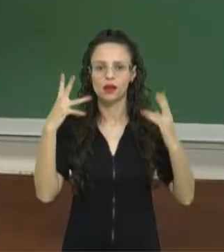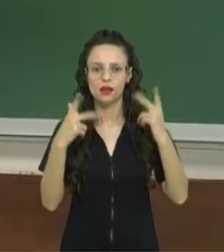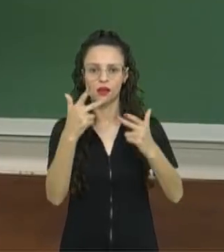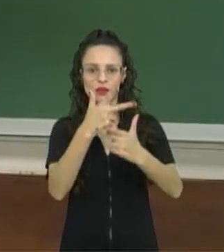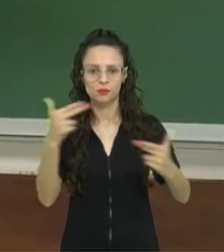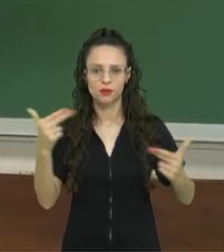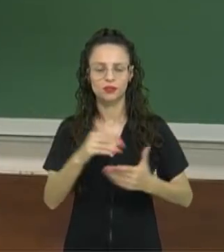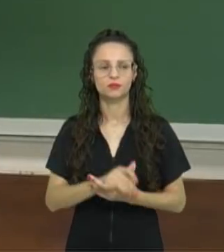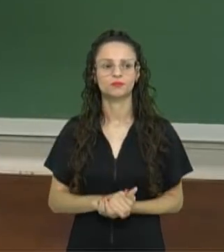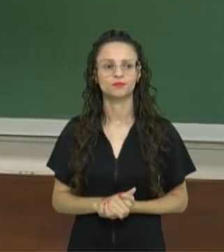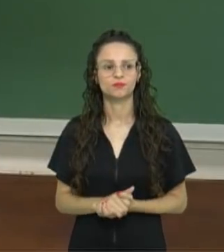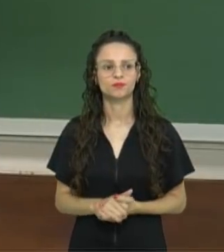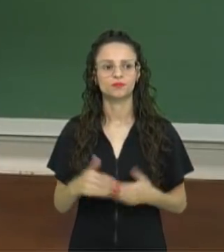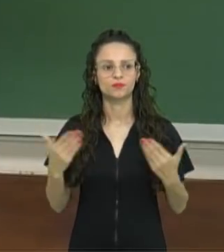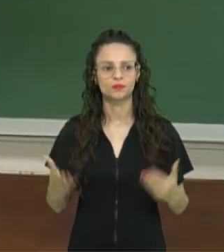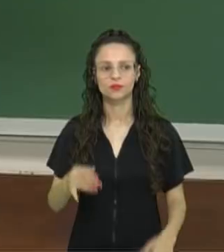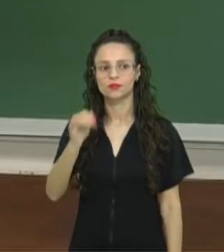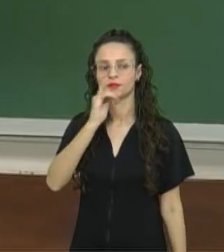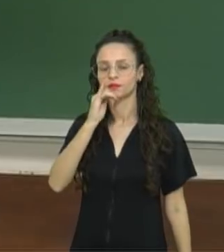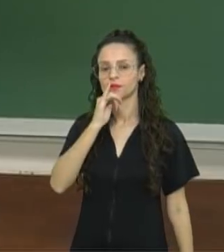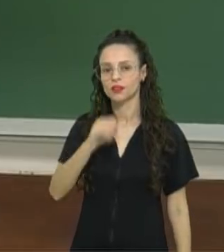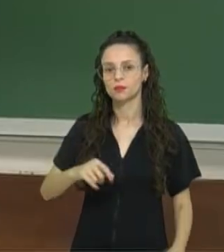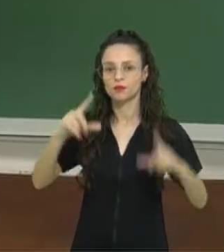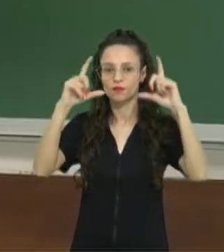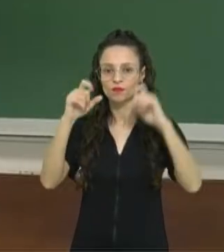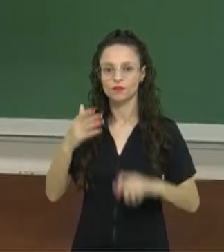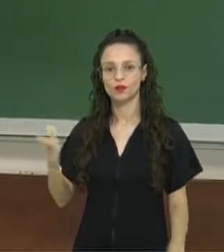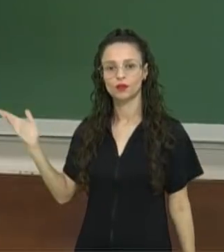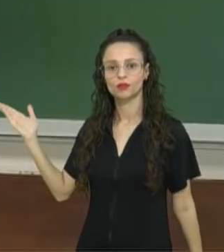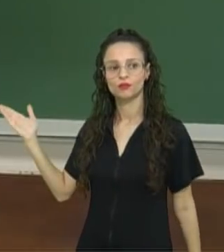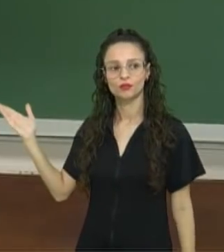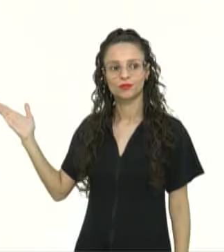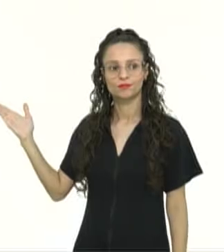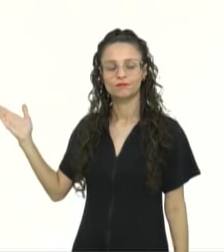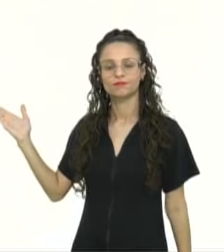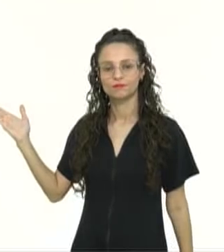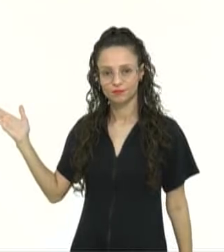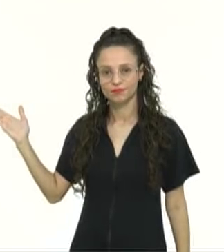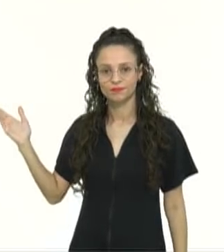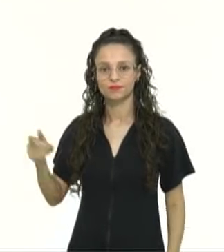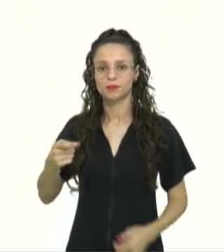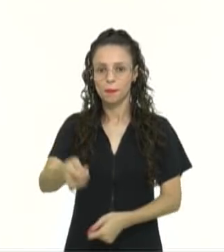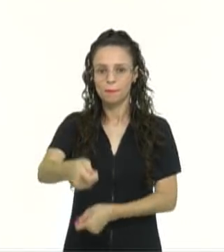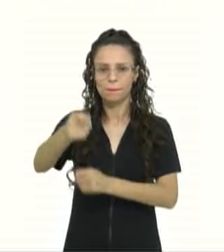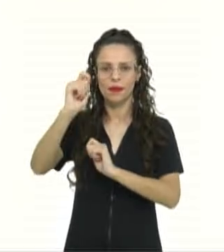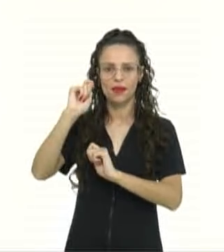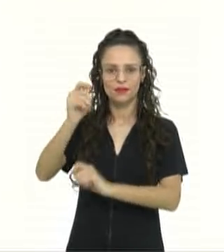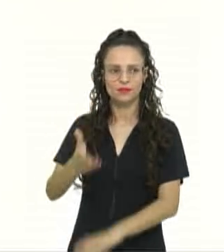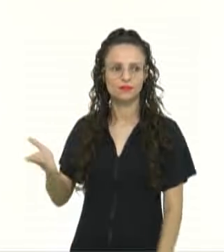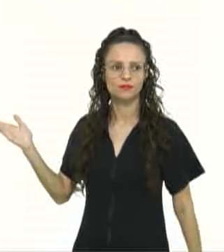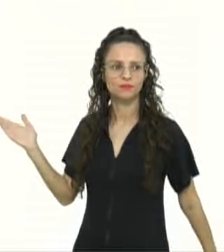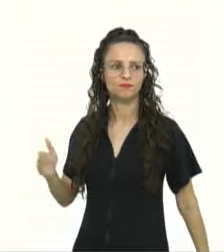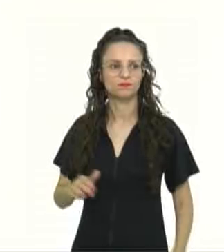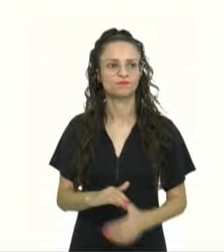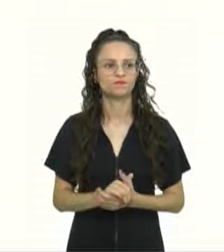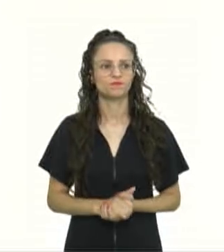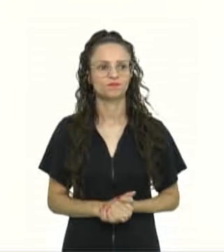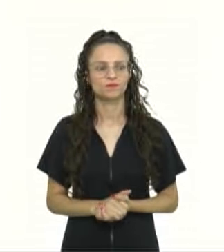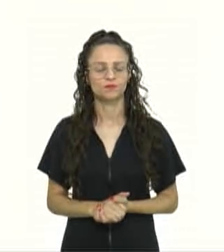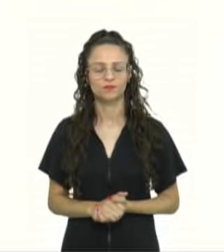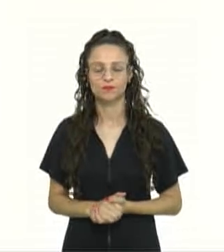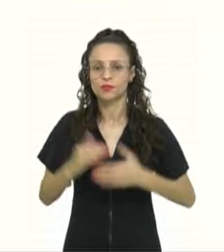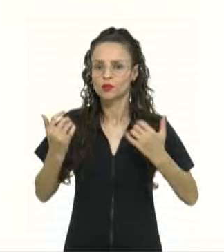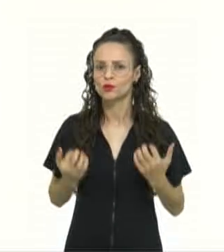animais da natureza. Então, na fotografia aqui, nós temos o exemplo da pesca. E o